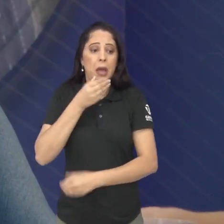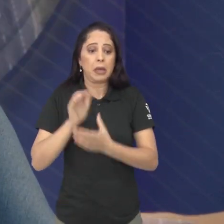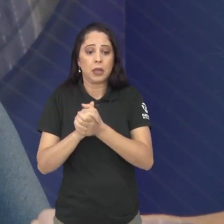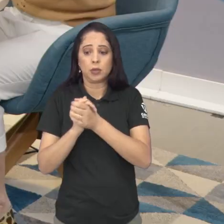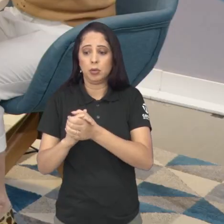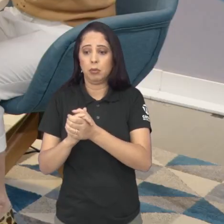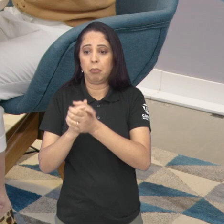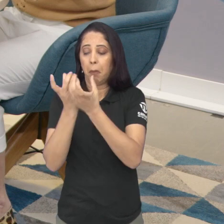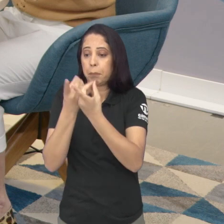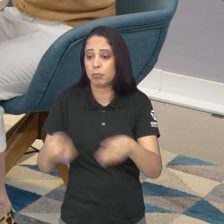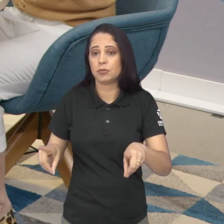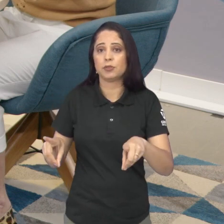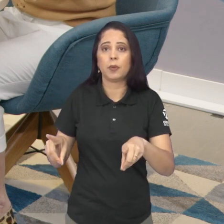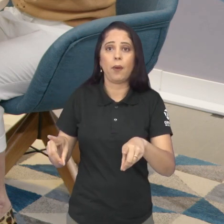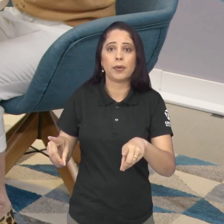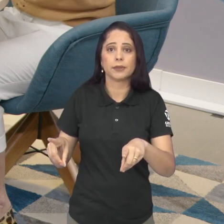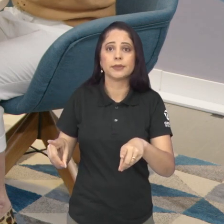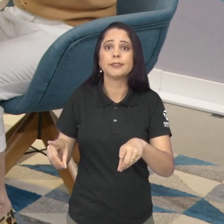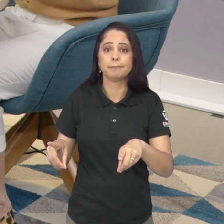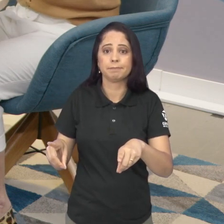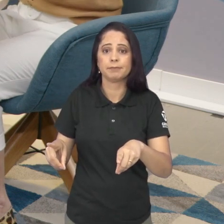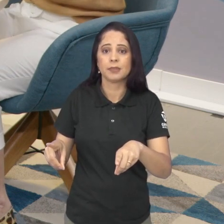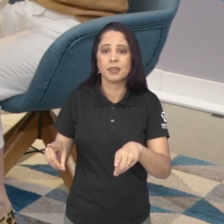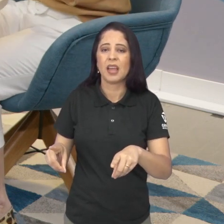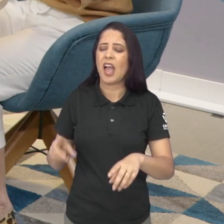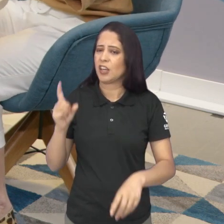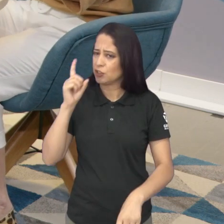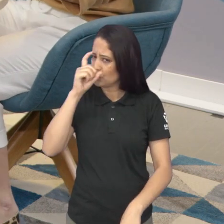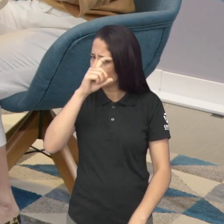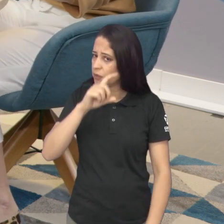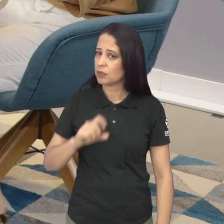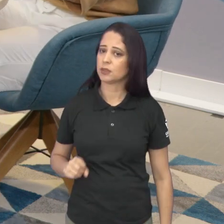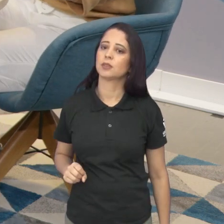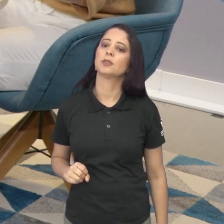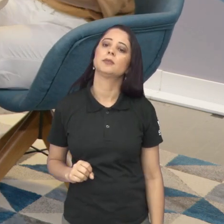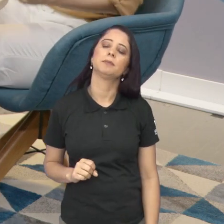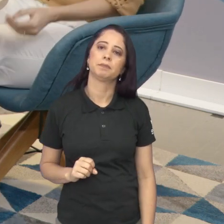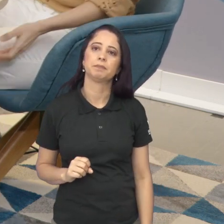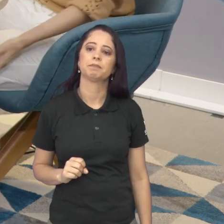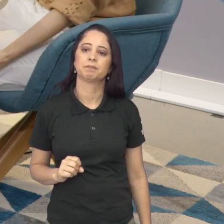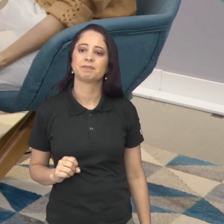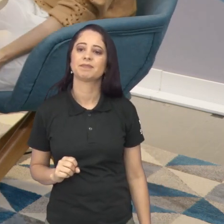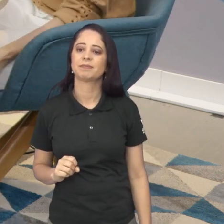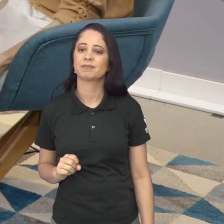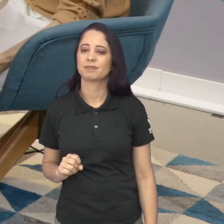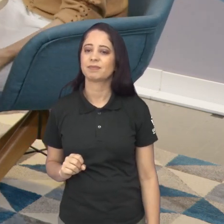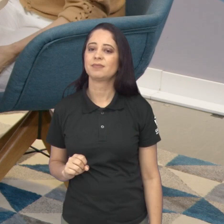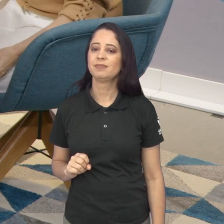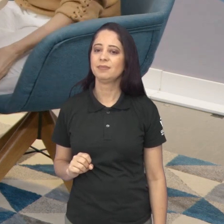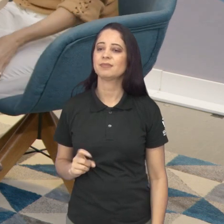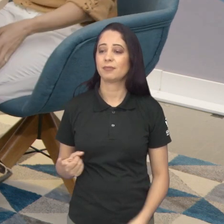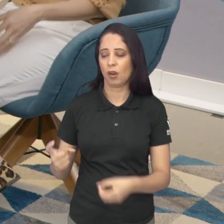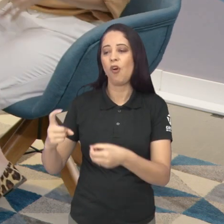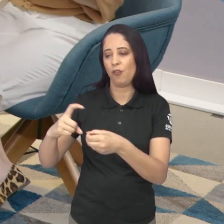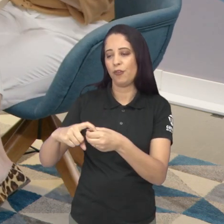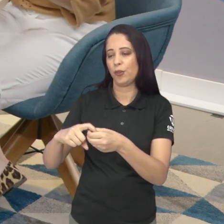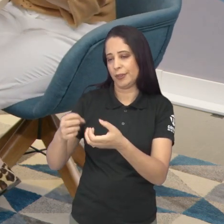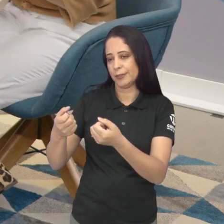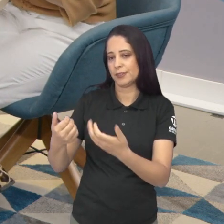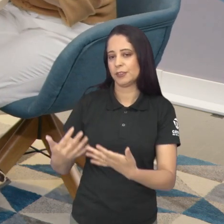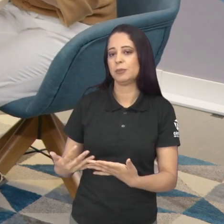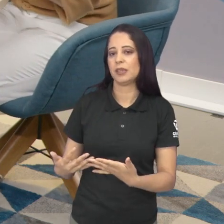assim, tem que saber lidar isso, né? Mas é uma conta complicada ali. Eu acho que, voltando,